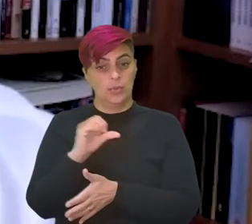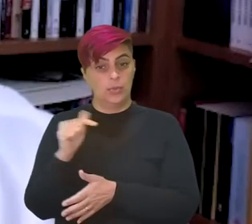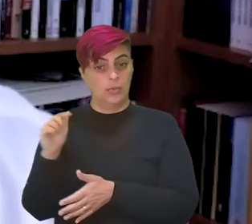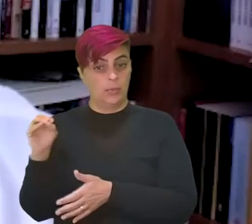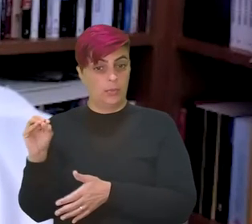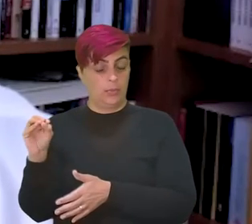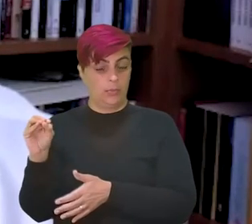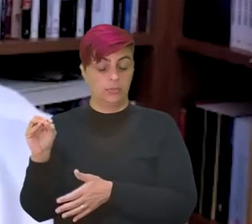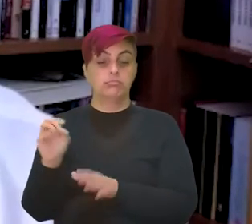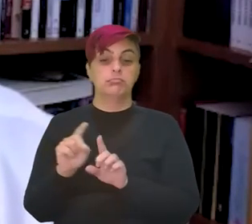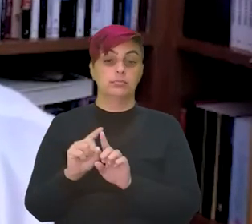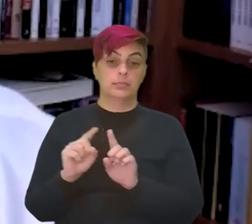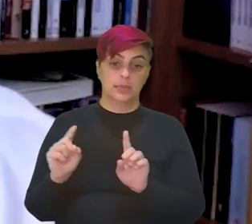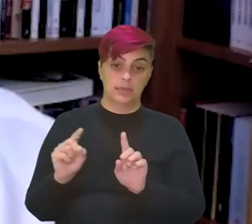Então,